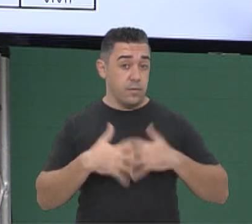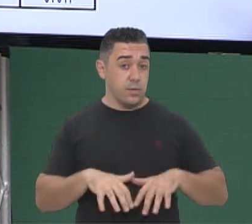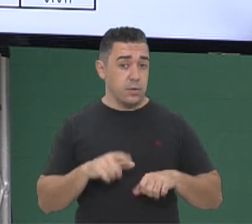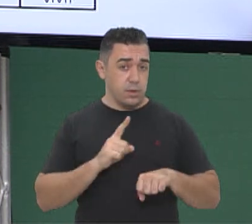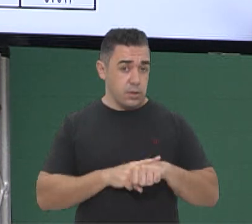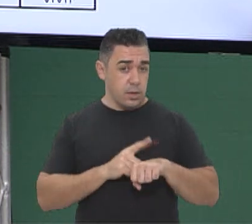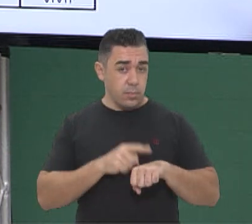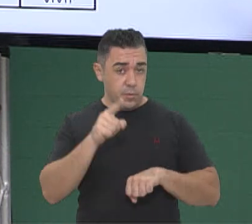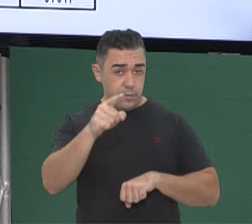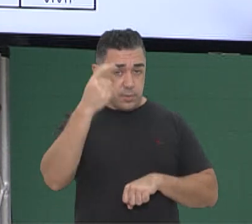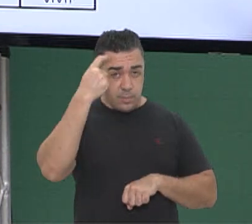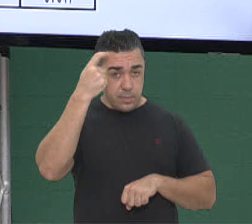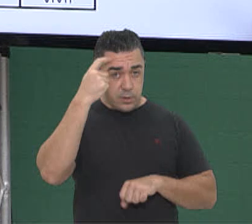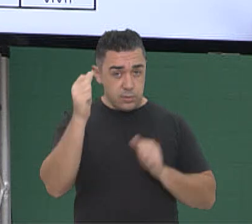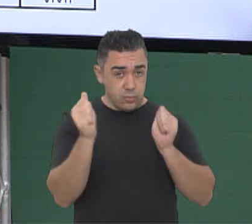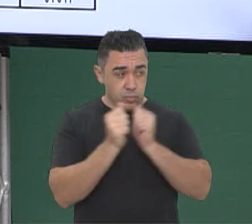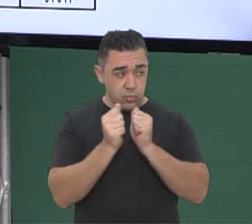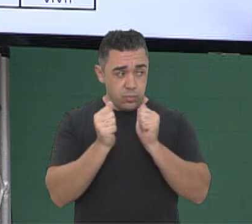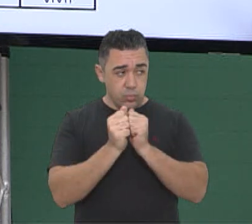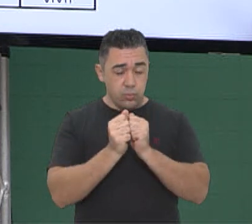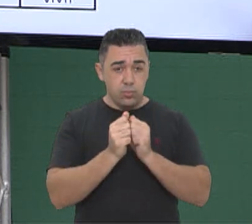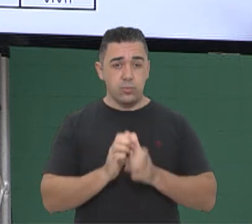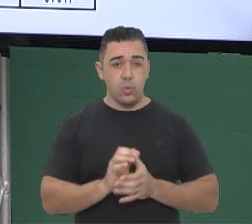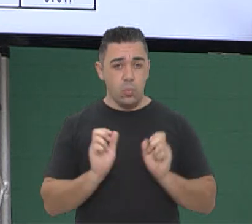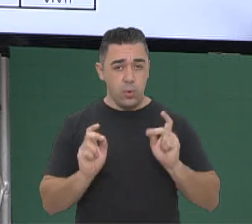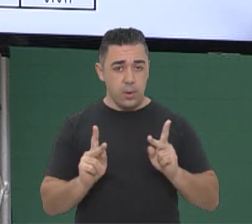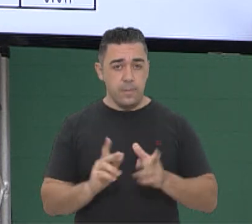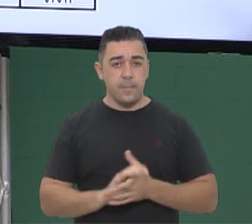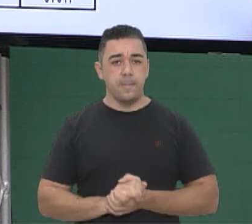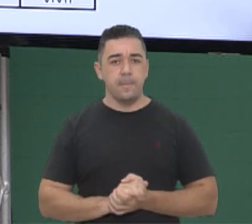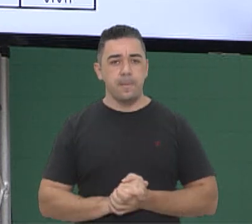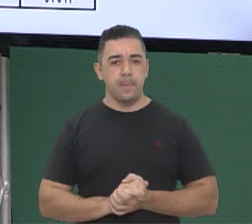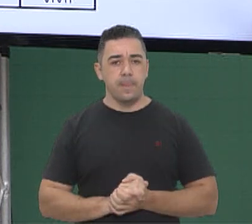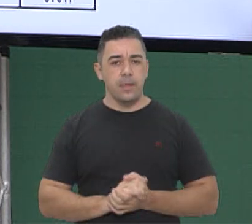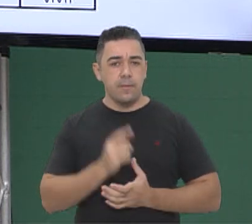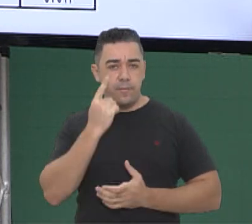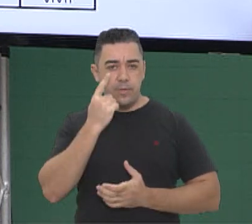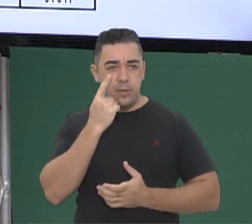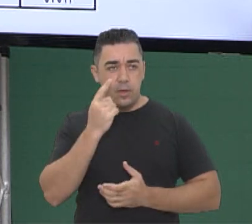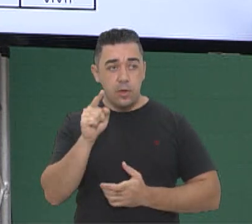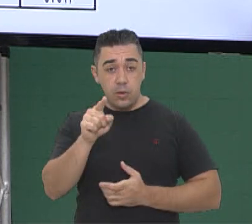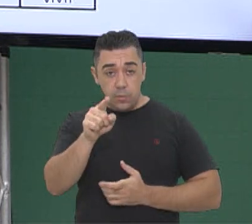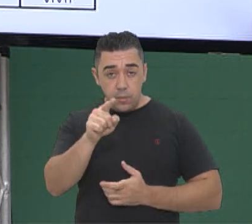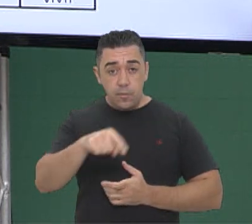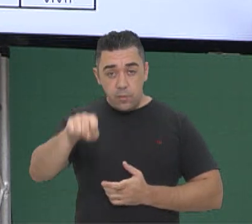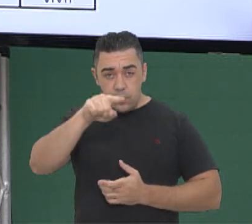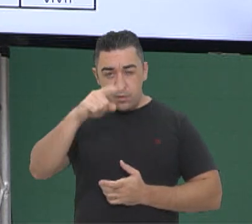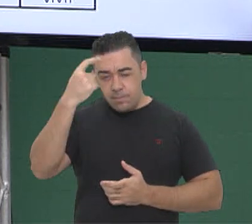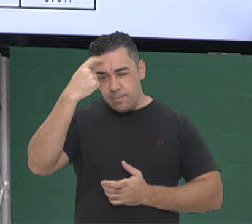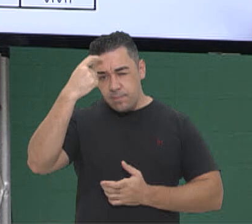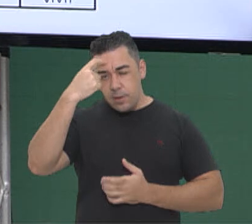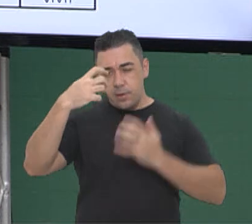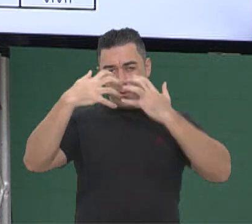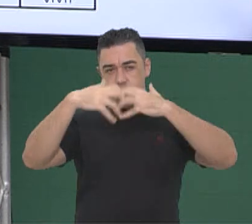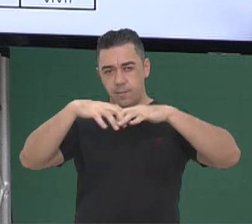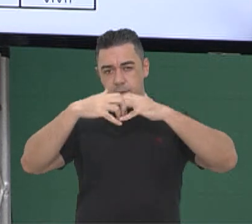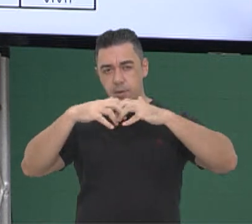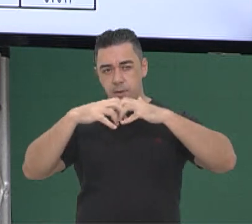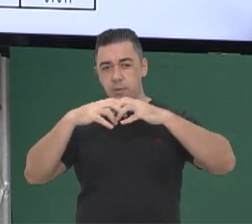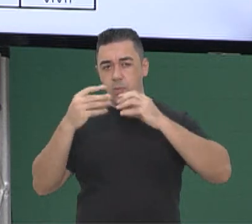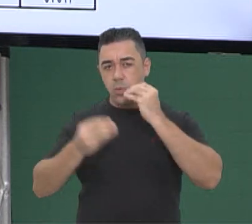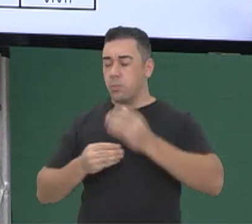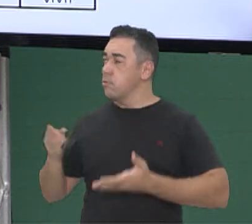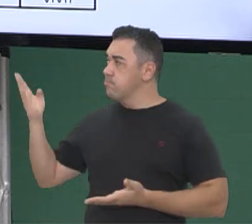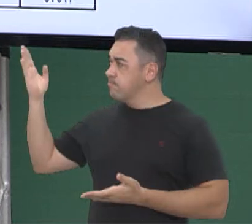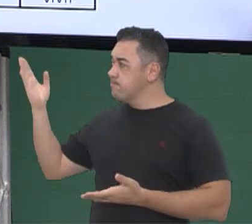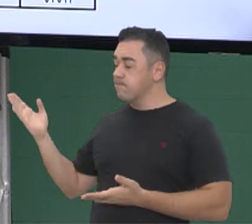um tempinho para vocês pensarem juntos aí, ok? Vejam só então, eu gostaria que vocês refletissem sobre esse esqueminha, para